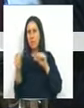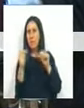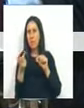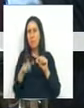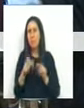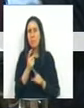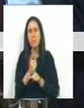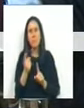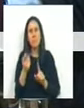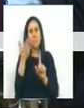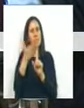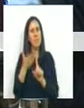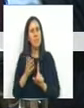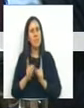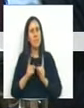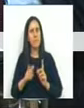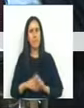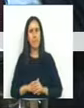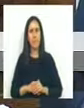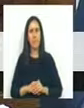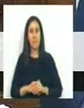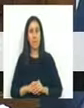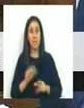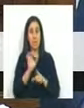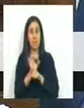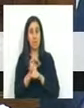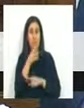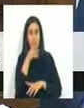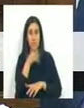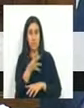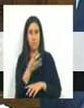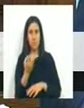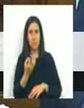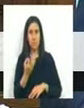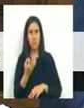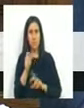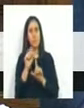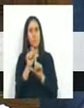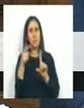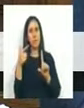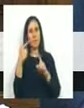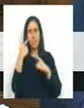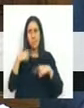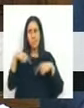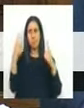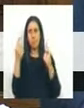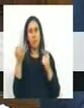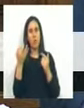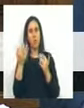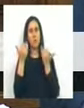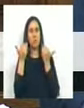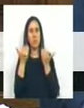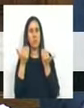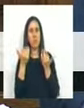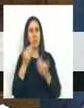concretamente? Por isso, simplesmente, o que nos estávamos a referir é o facto de começar, do BANIF começar a estar nas notícias,